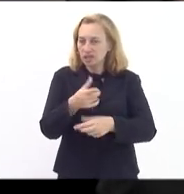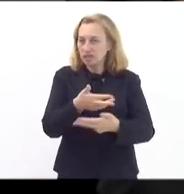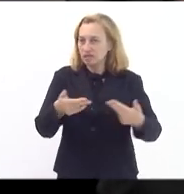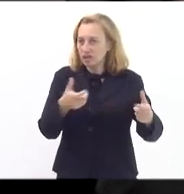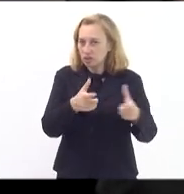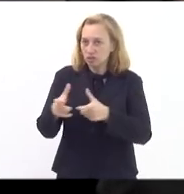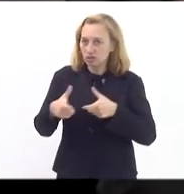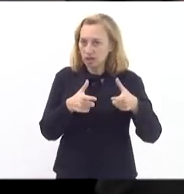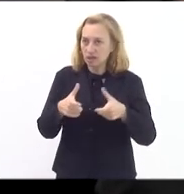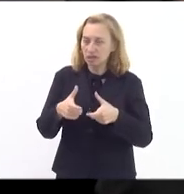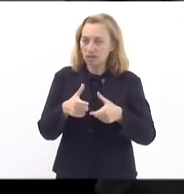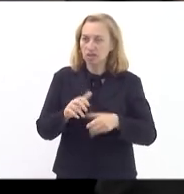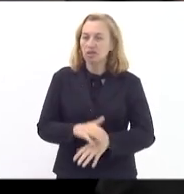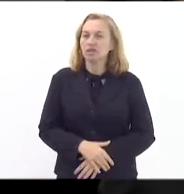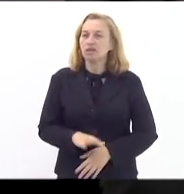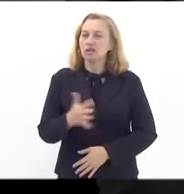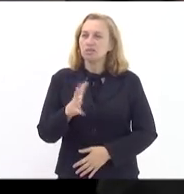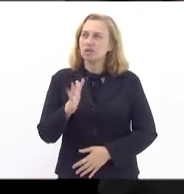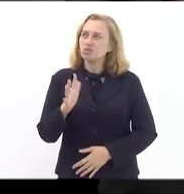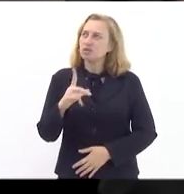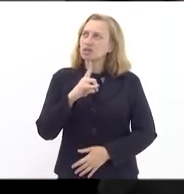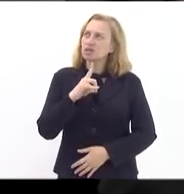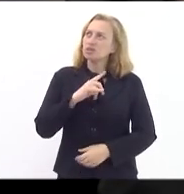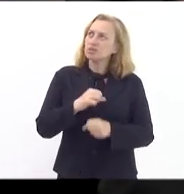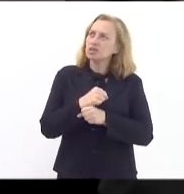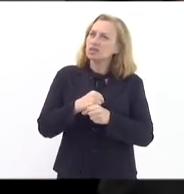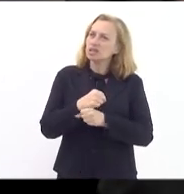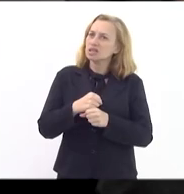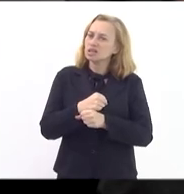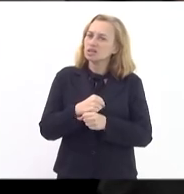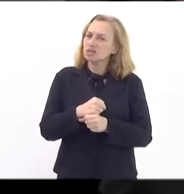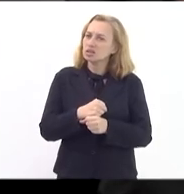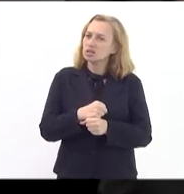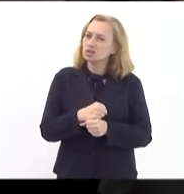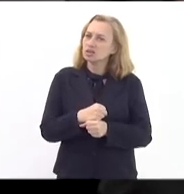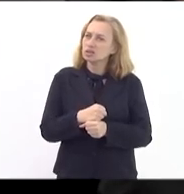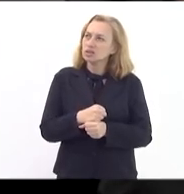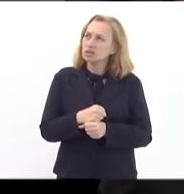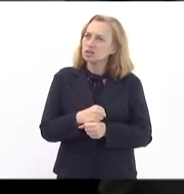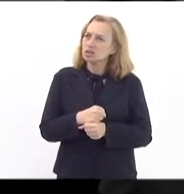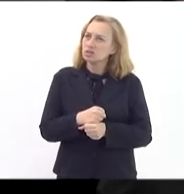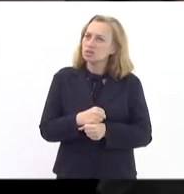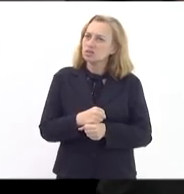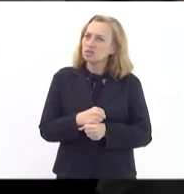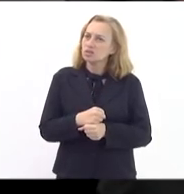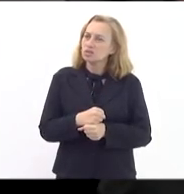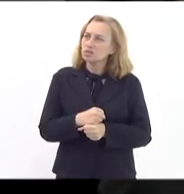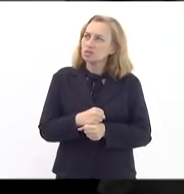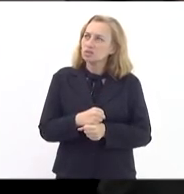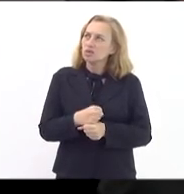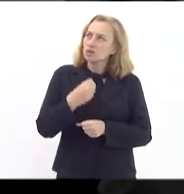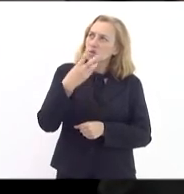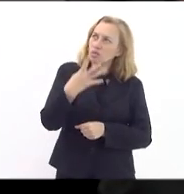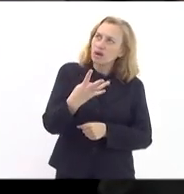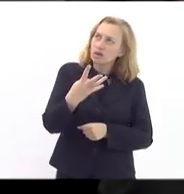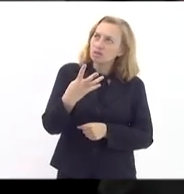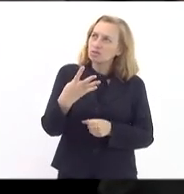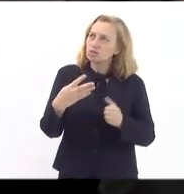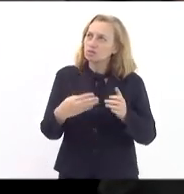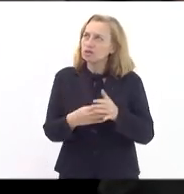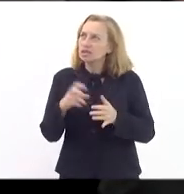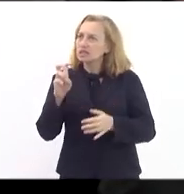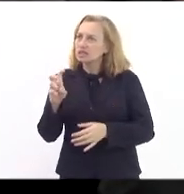vários locais a média que nós estamos tendo esse ano está em torno de quatro às vezes cinco por